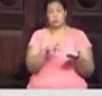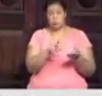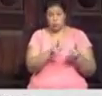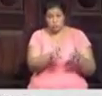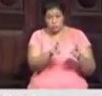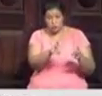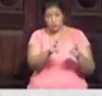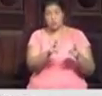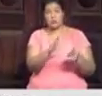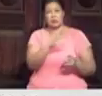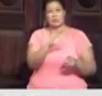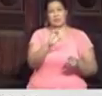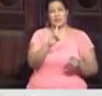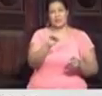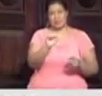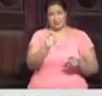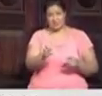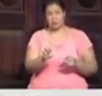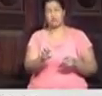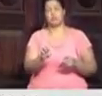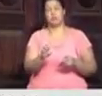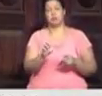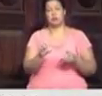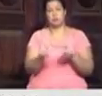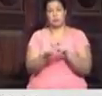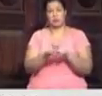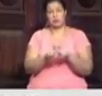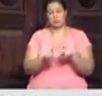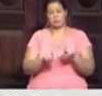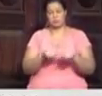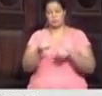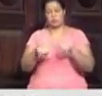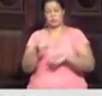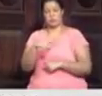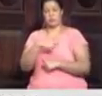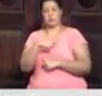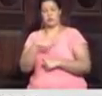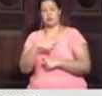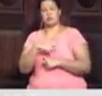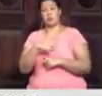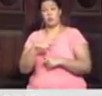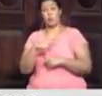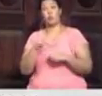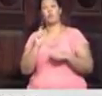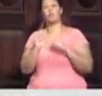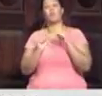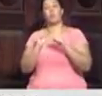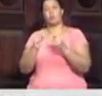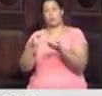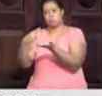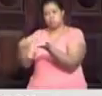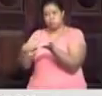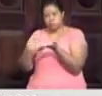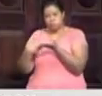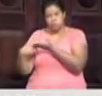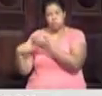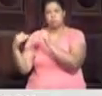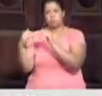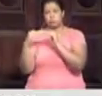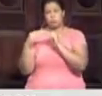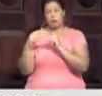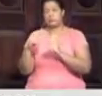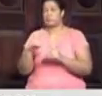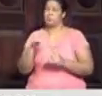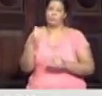com a SEDAI e fosse feita a privatização, a concessão de áreas menores no Estado. Nada disso aconteceu. Por isso